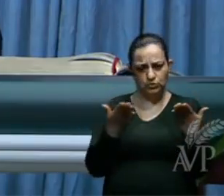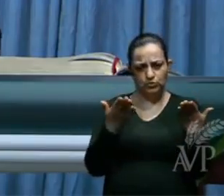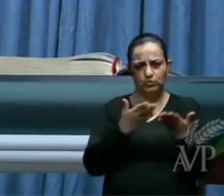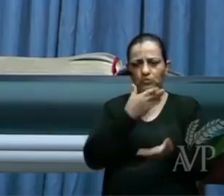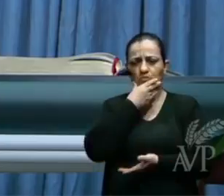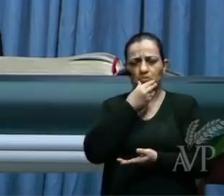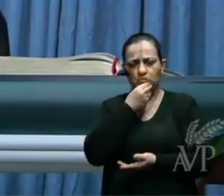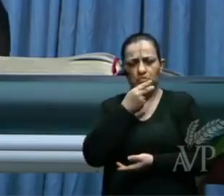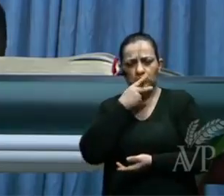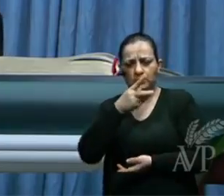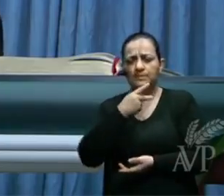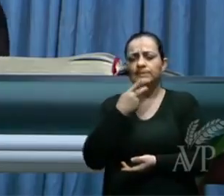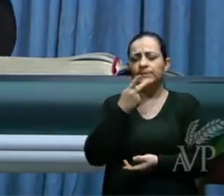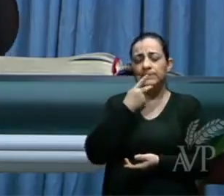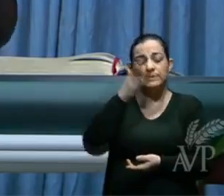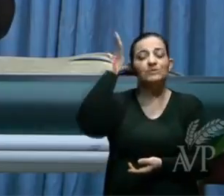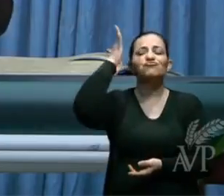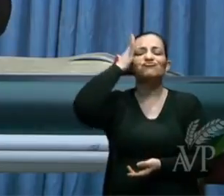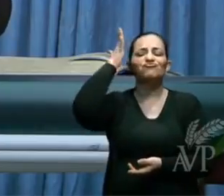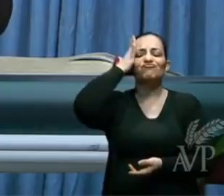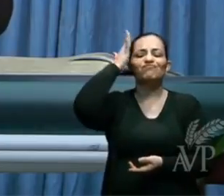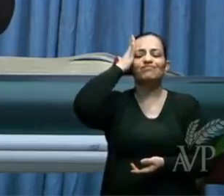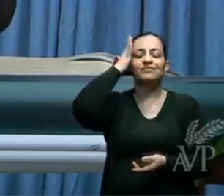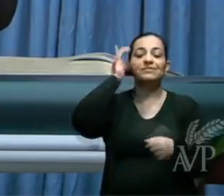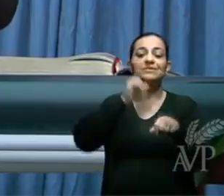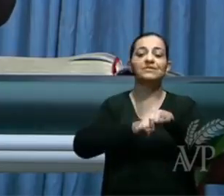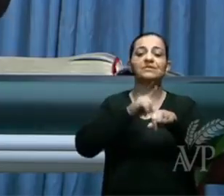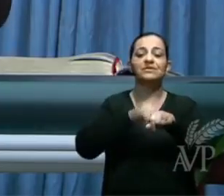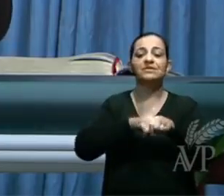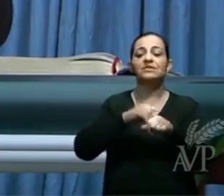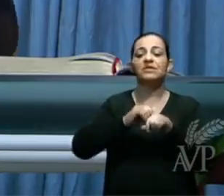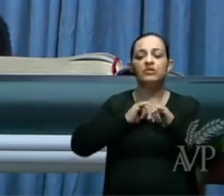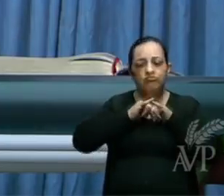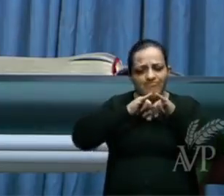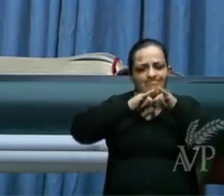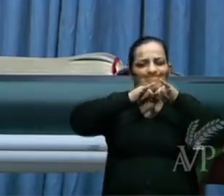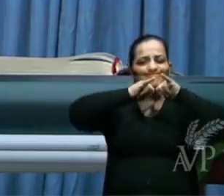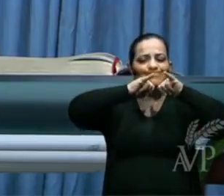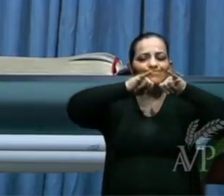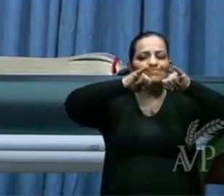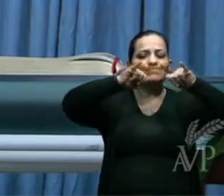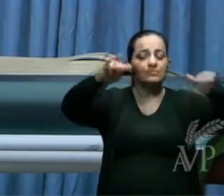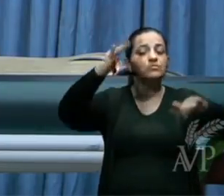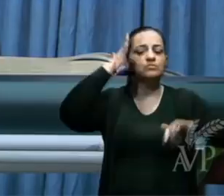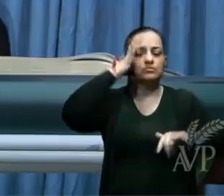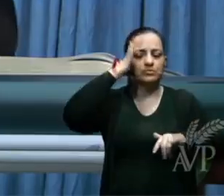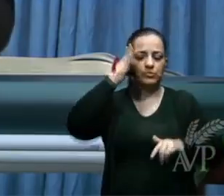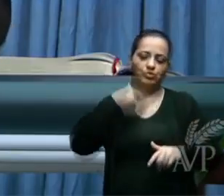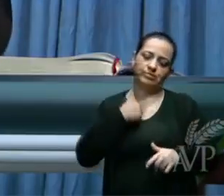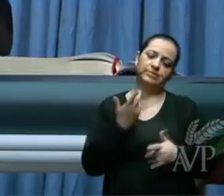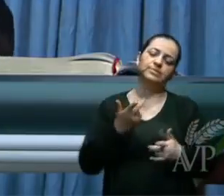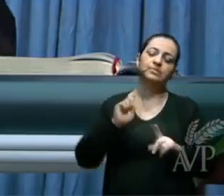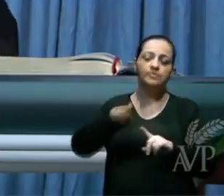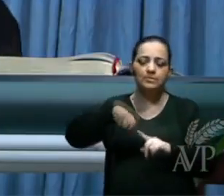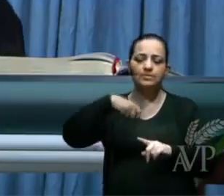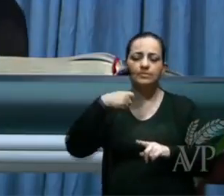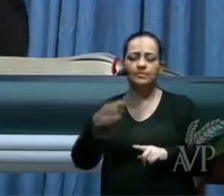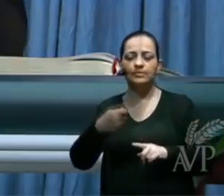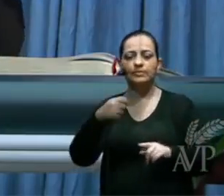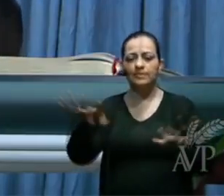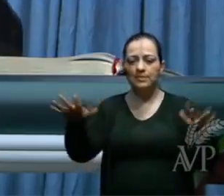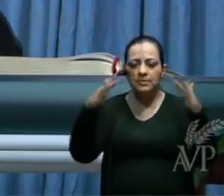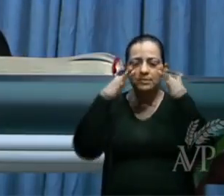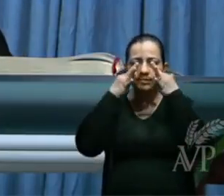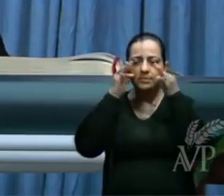sabia que haveria de vir o tempo a nu a mensagem e esses sinais é para